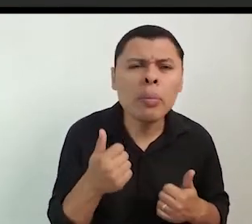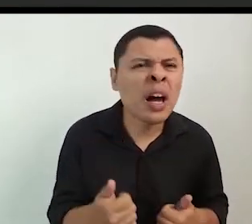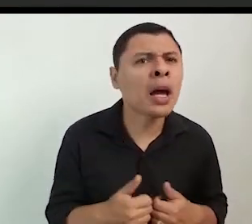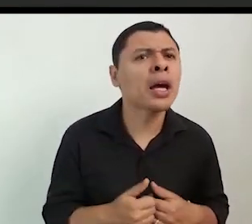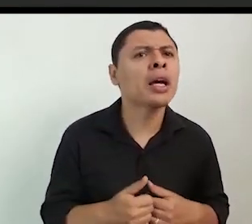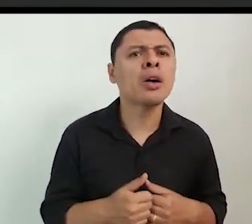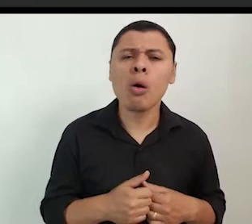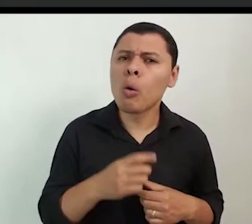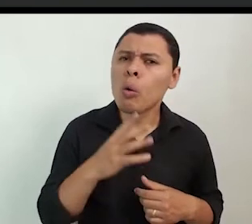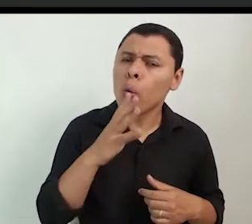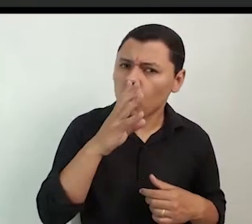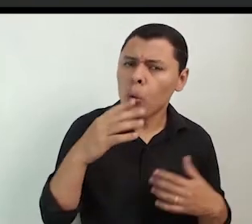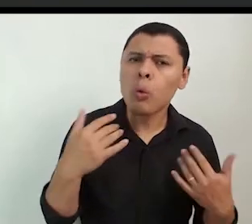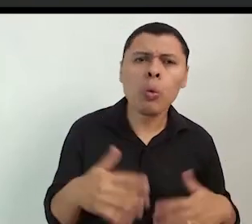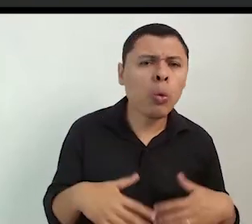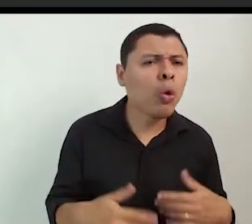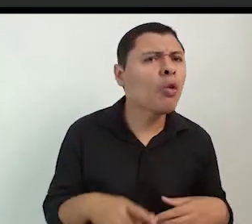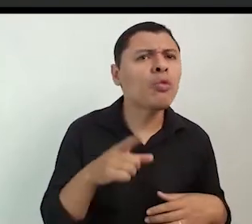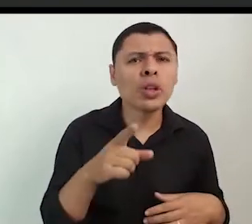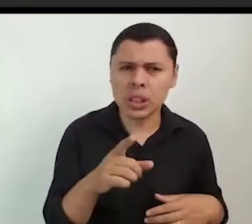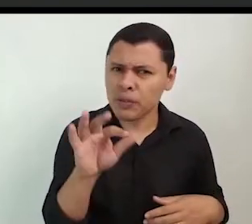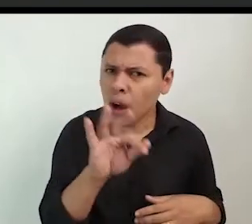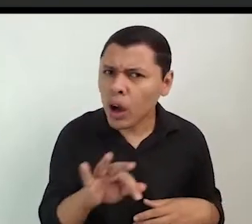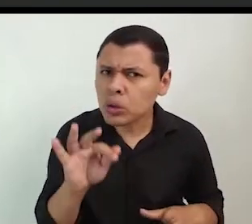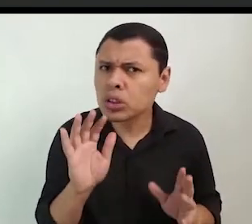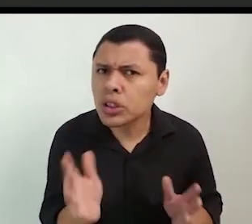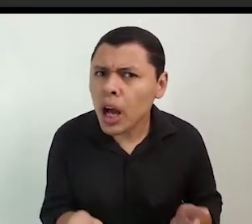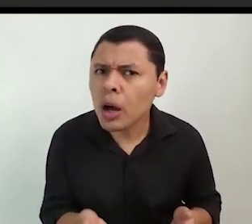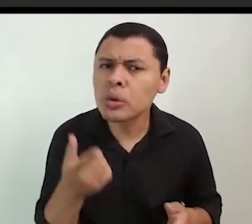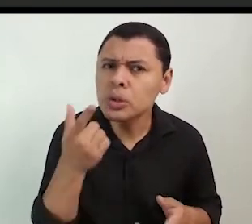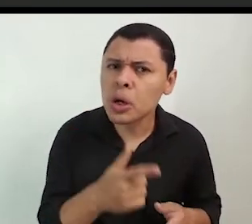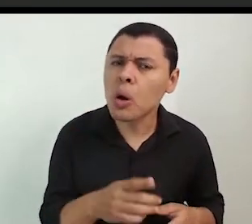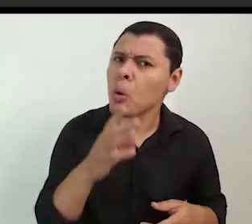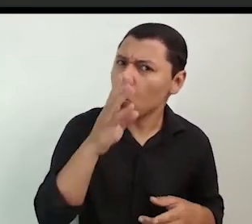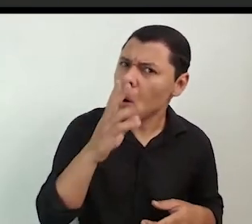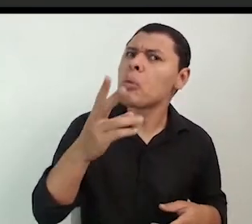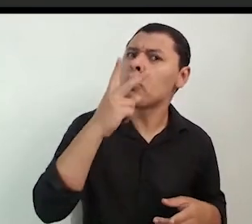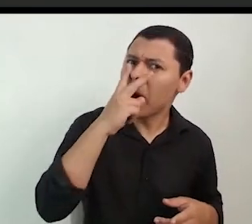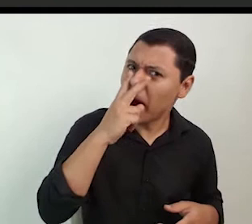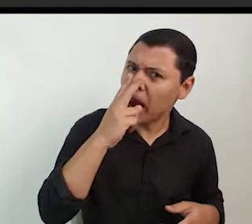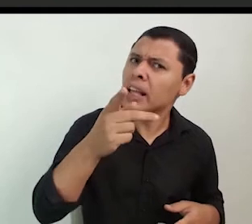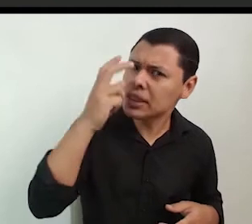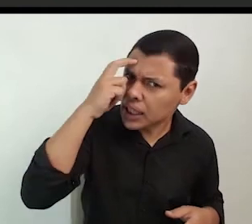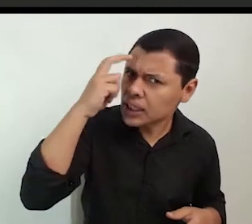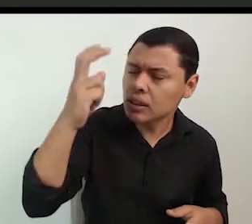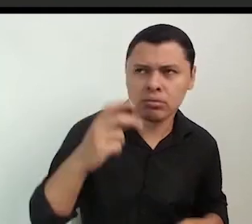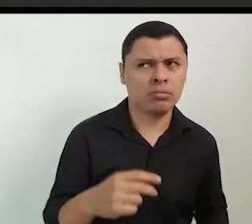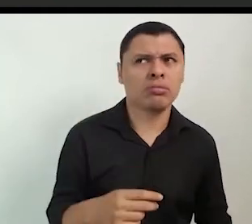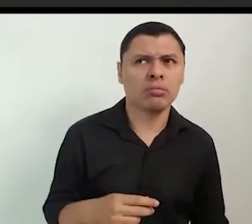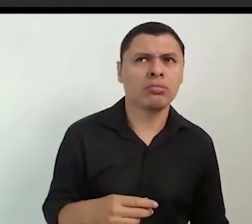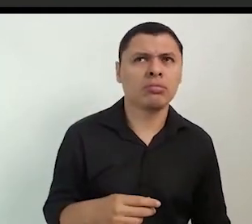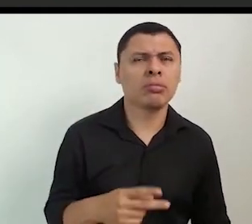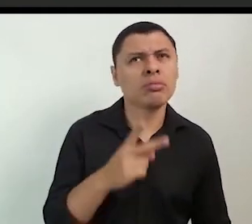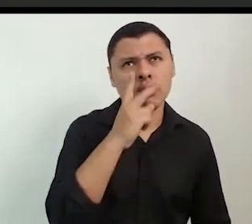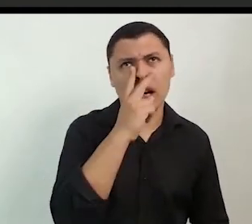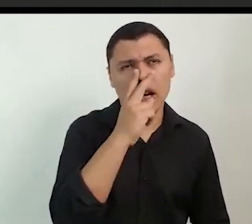nossa, já fez faculdade, já fez isso, você parece muito inteligente, como se fosse realmente